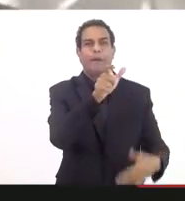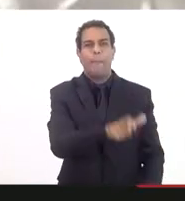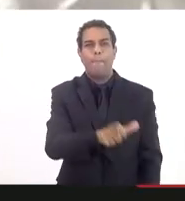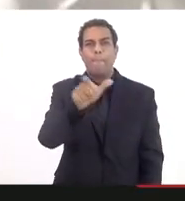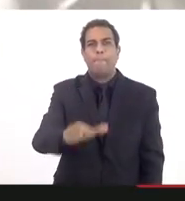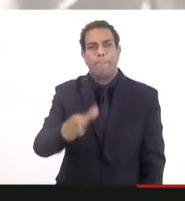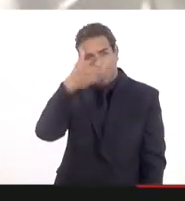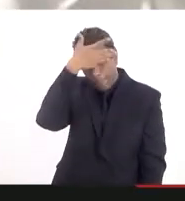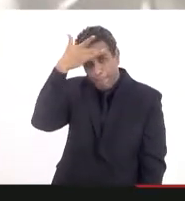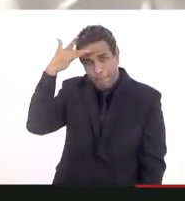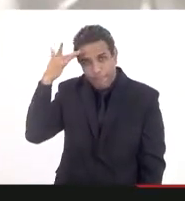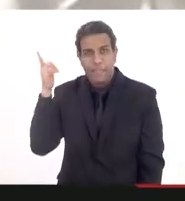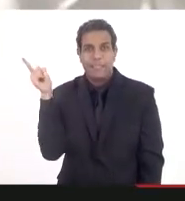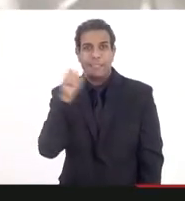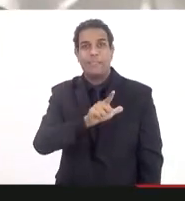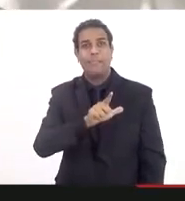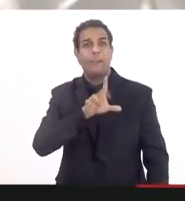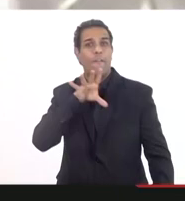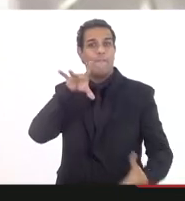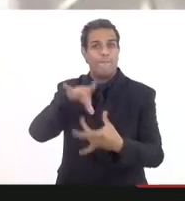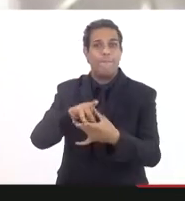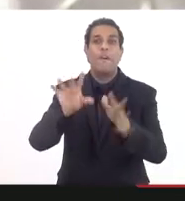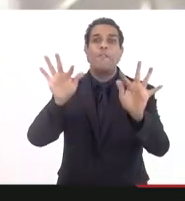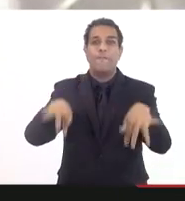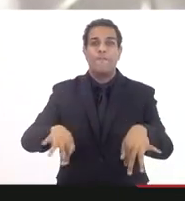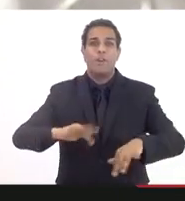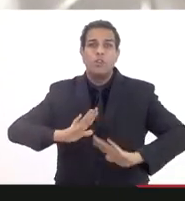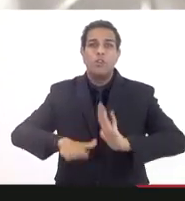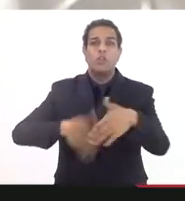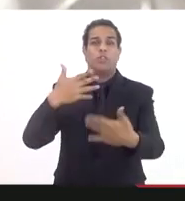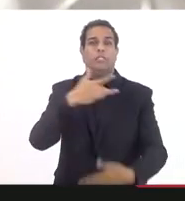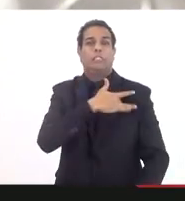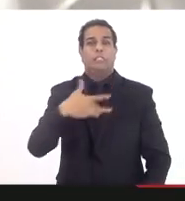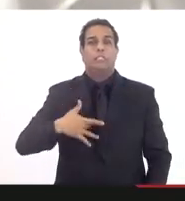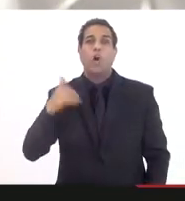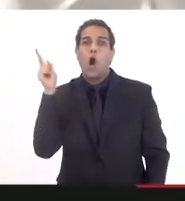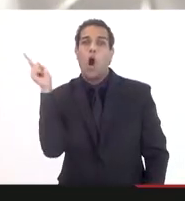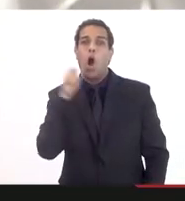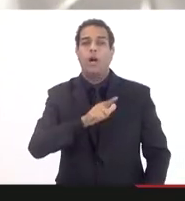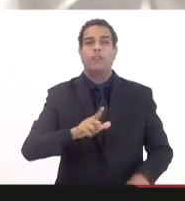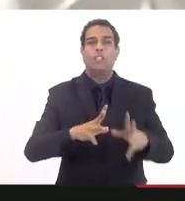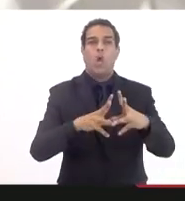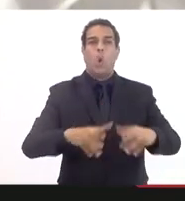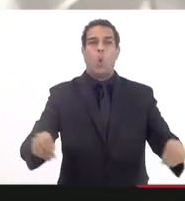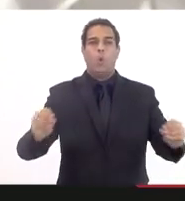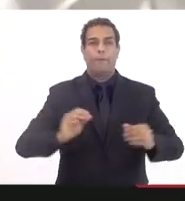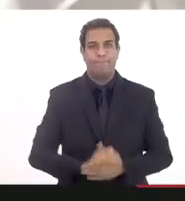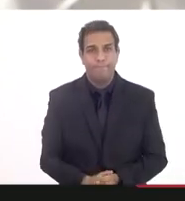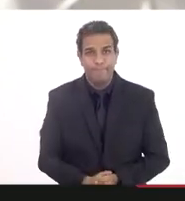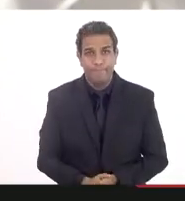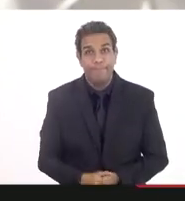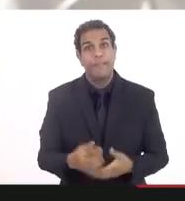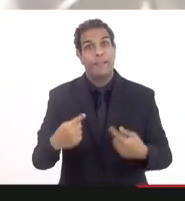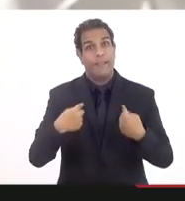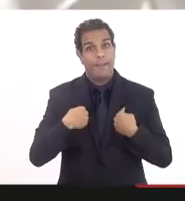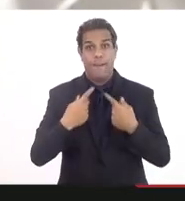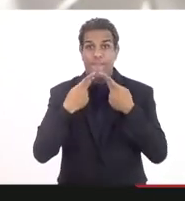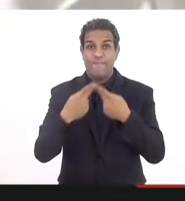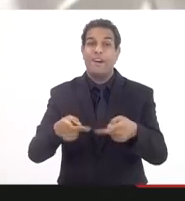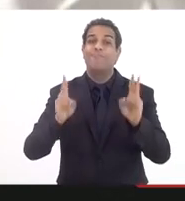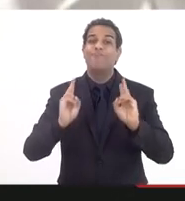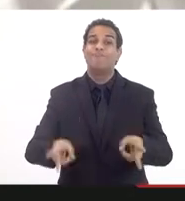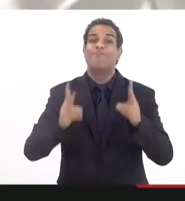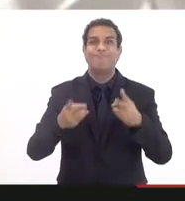eles possam levar até o final o seu tratamento e conseguir a cura. Digo sempre que em algum momento